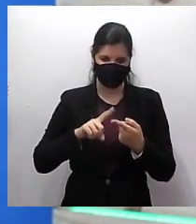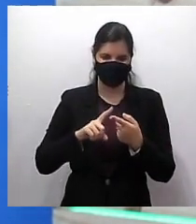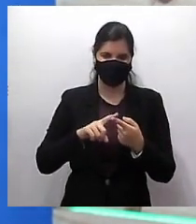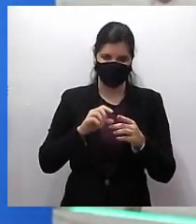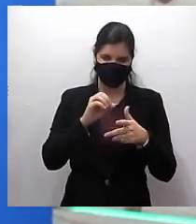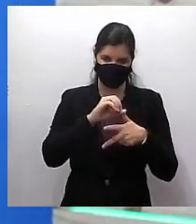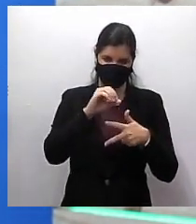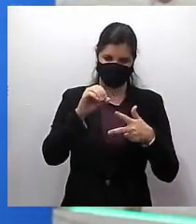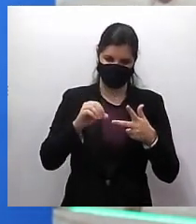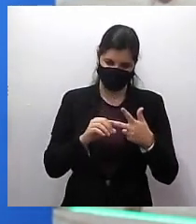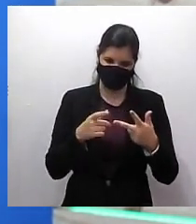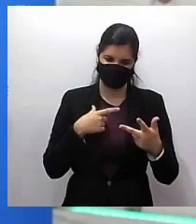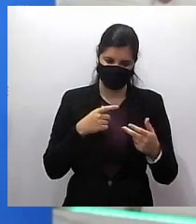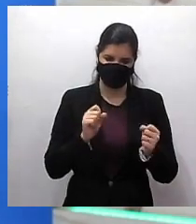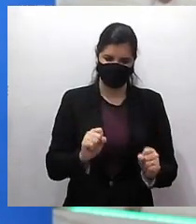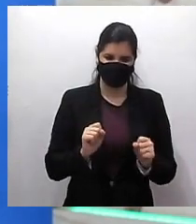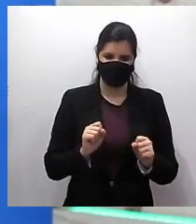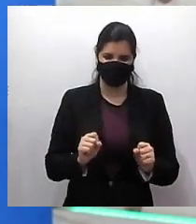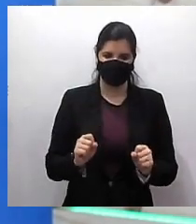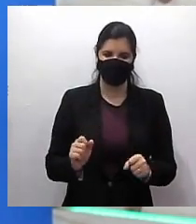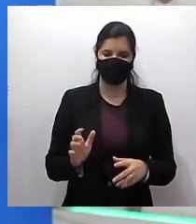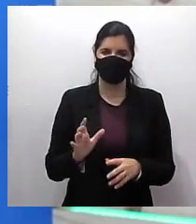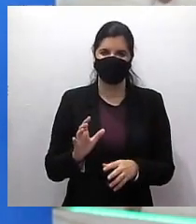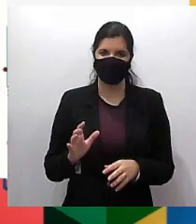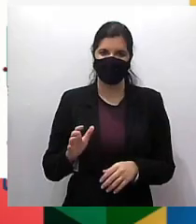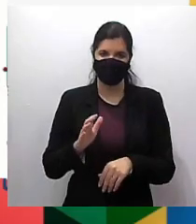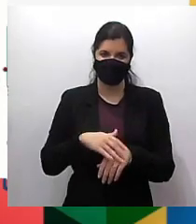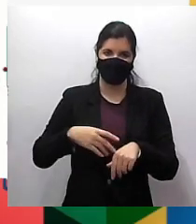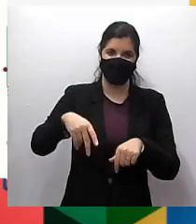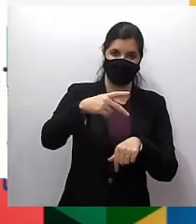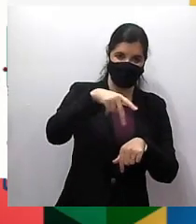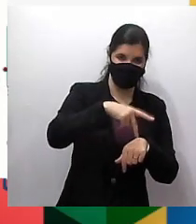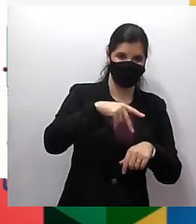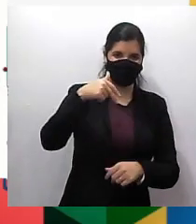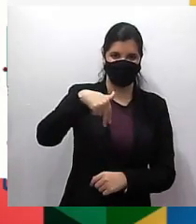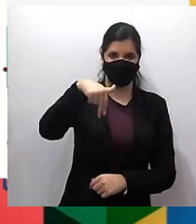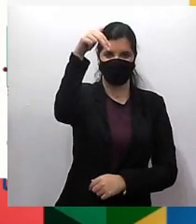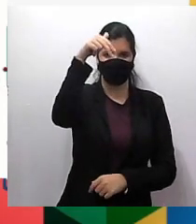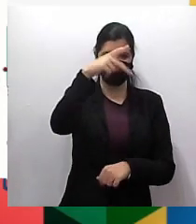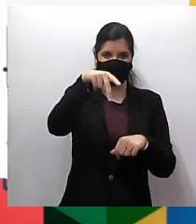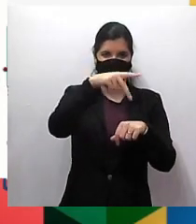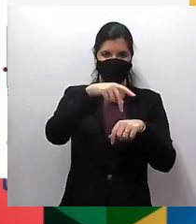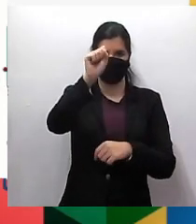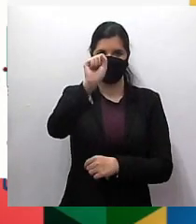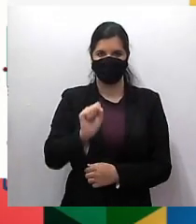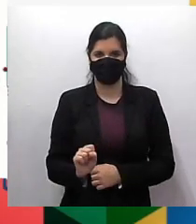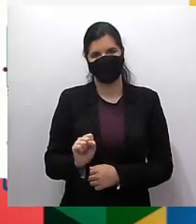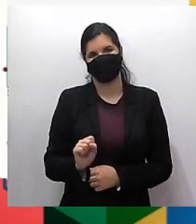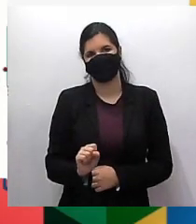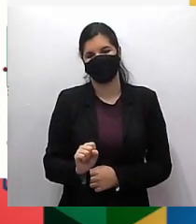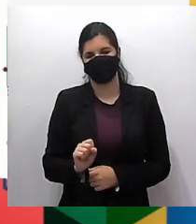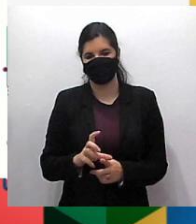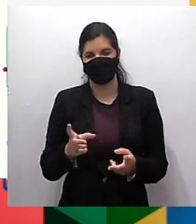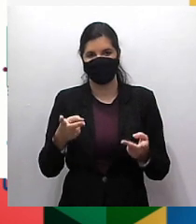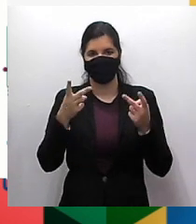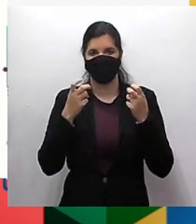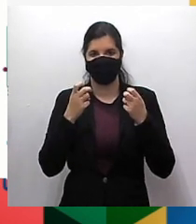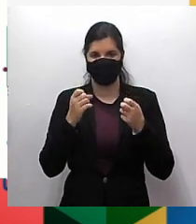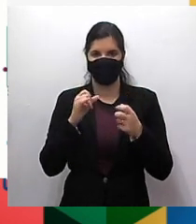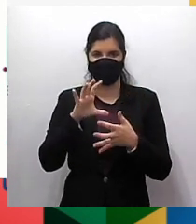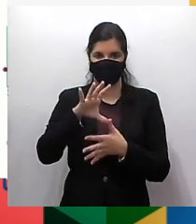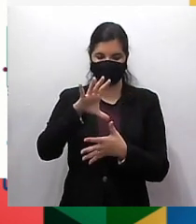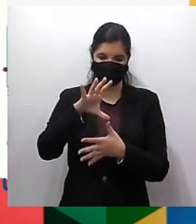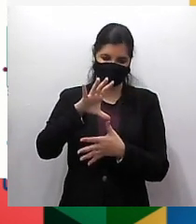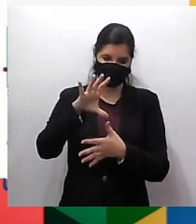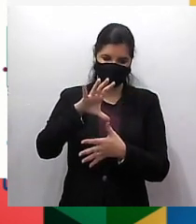Enem, inclusive nas provas, que é chamada de países do norte e países do sul. Agora, faça observação aqui nesse